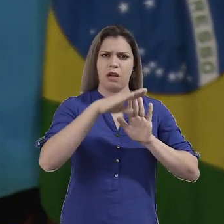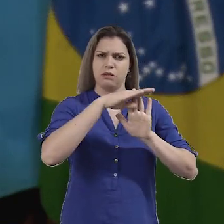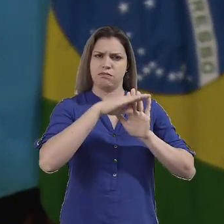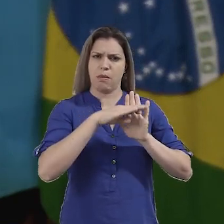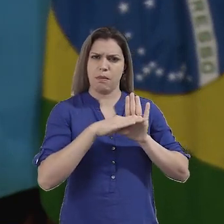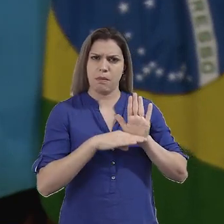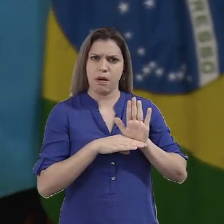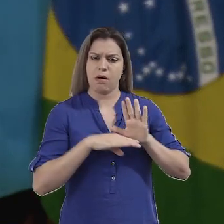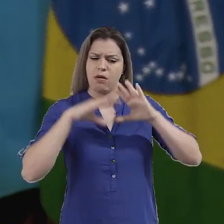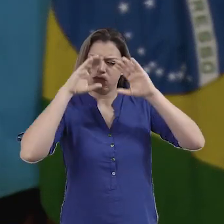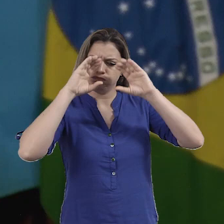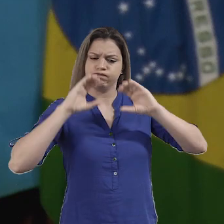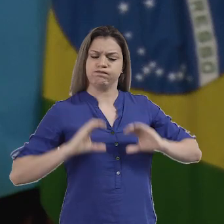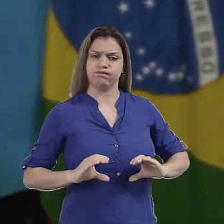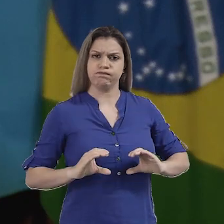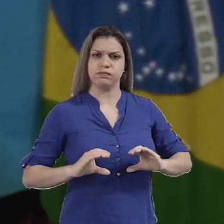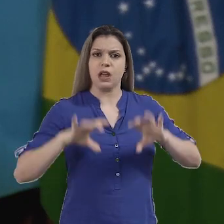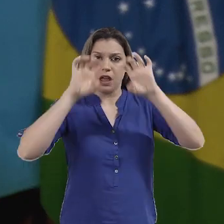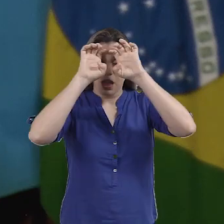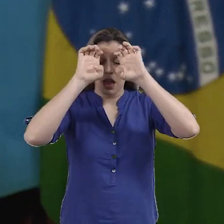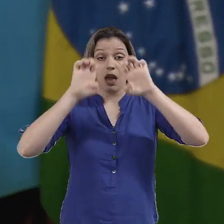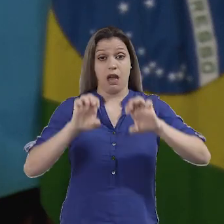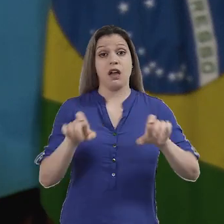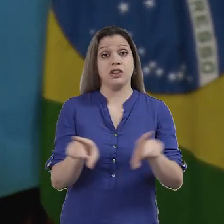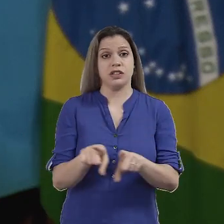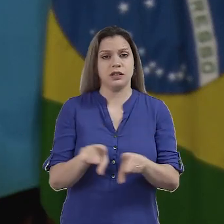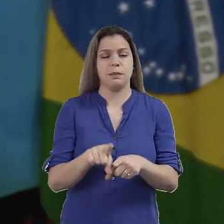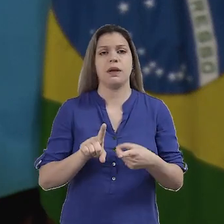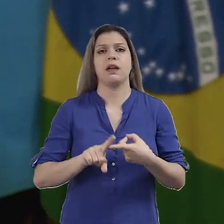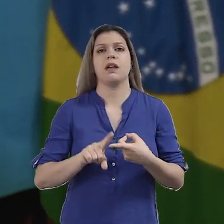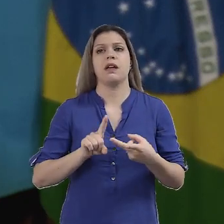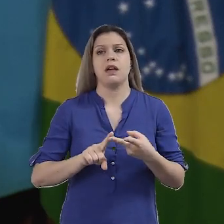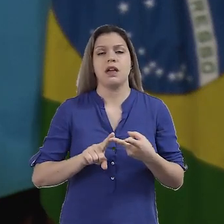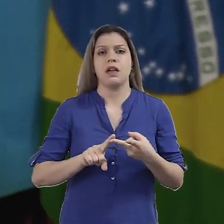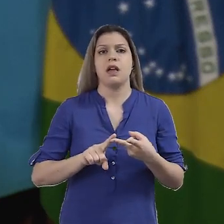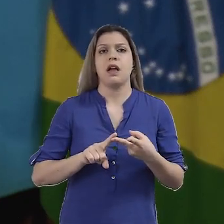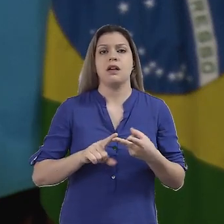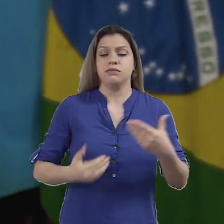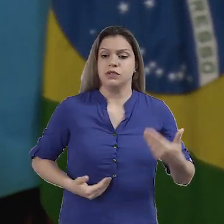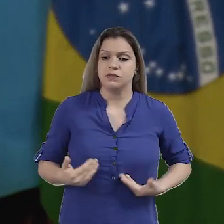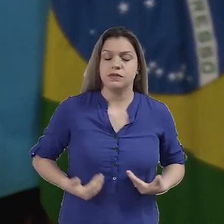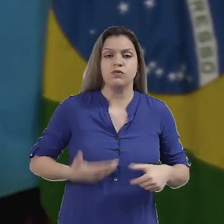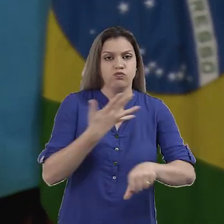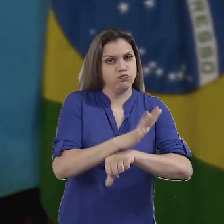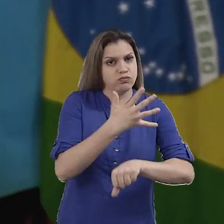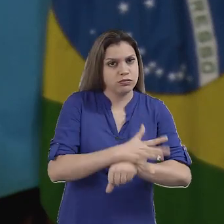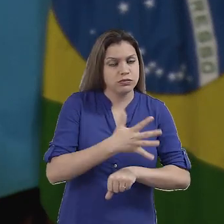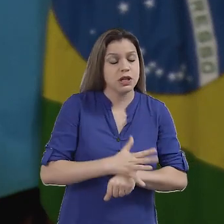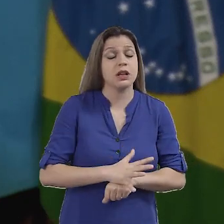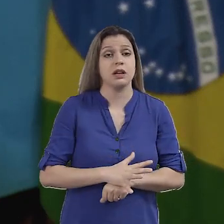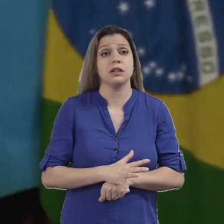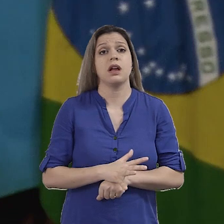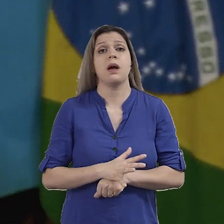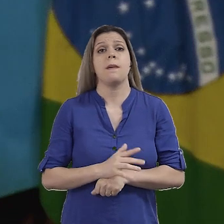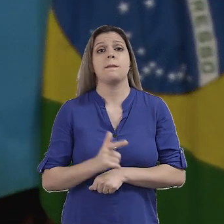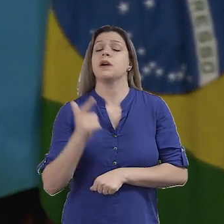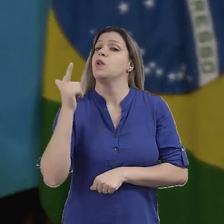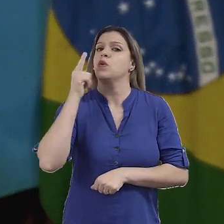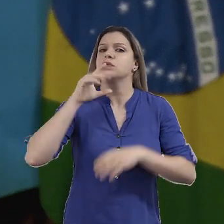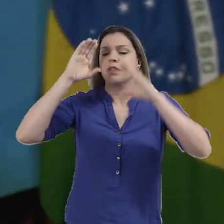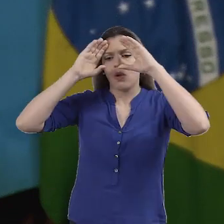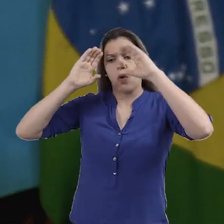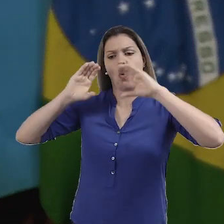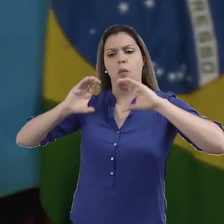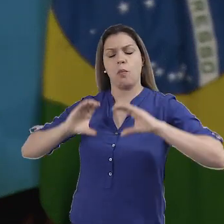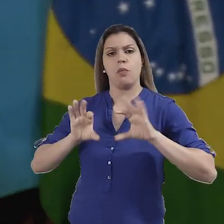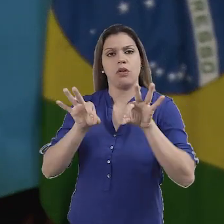de integridade, que isso envolve código de ética dentro da empresa, os seus funcionários são treinados para